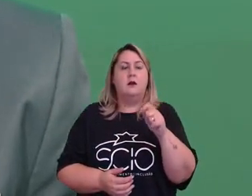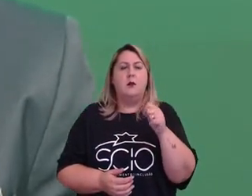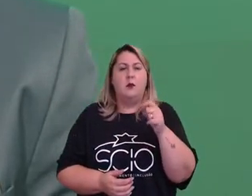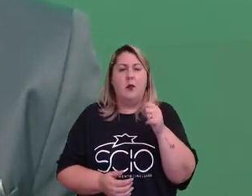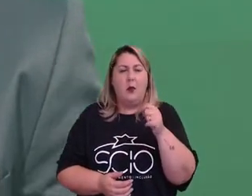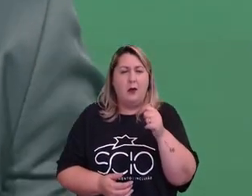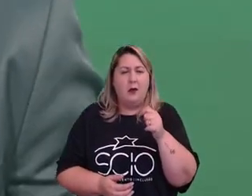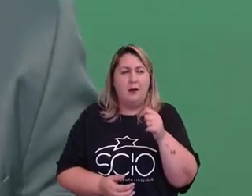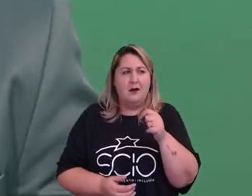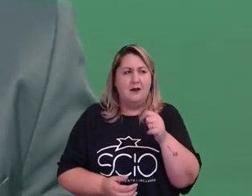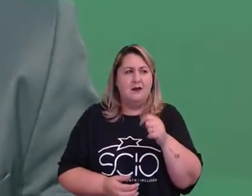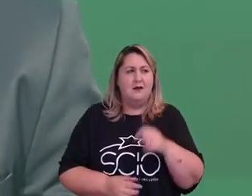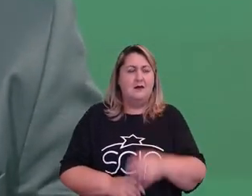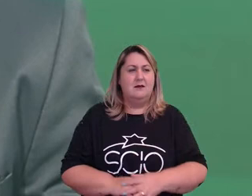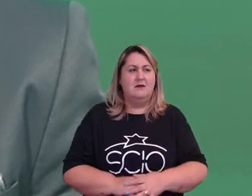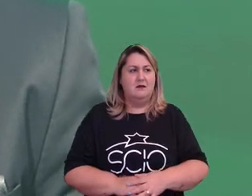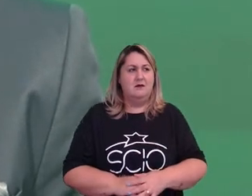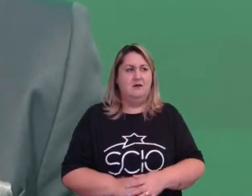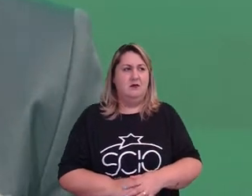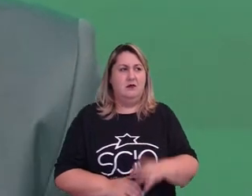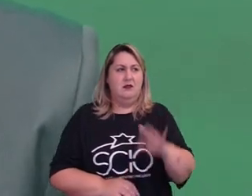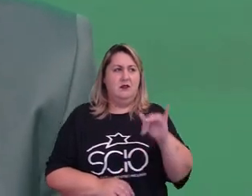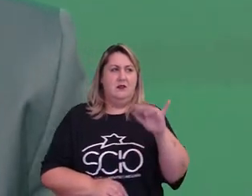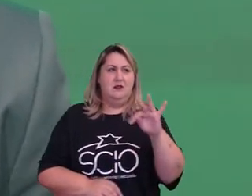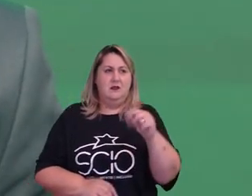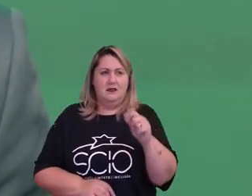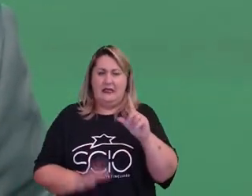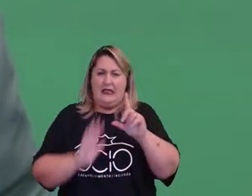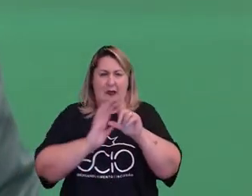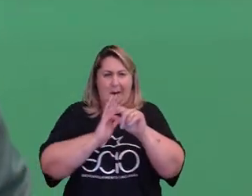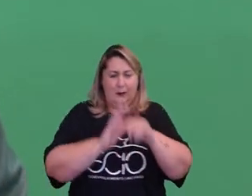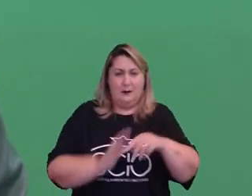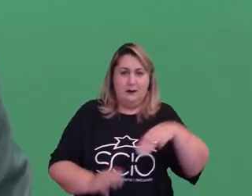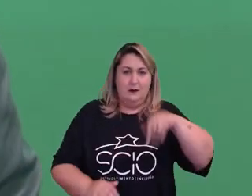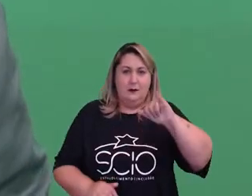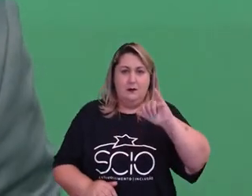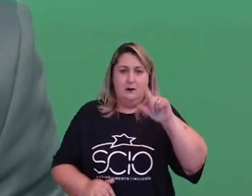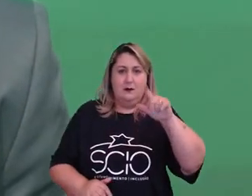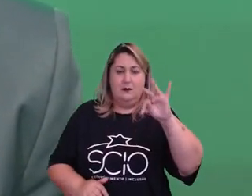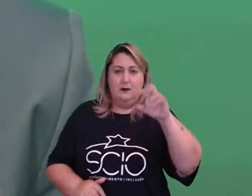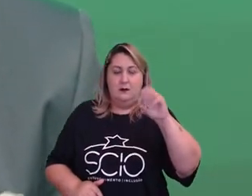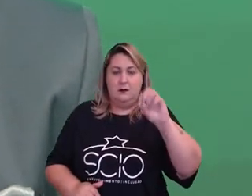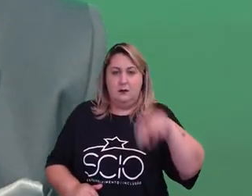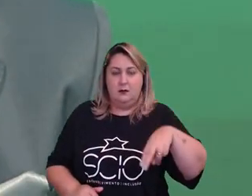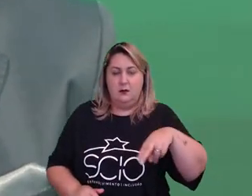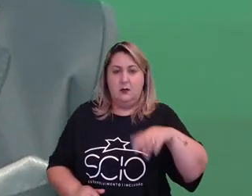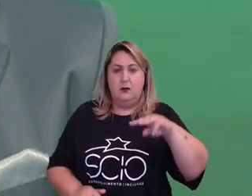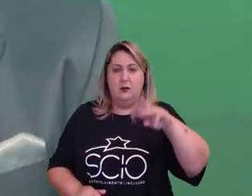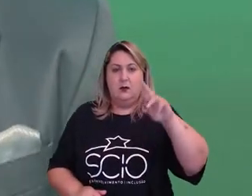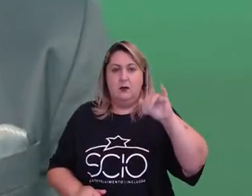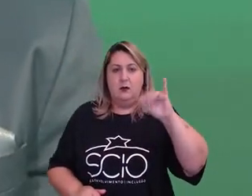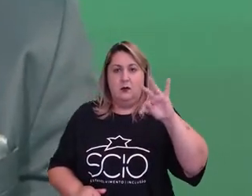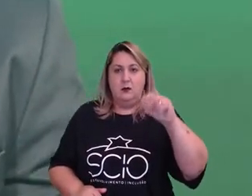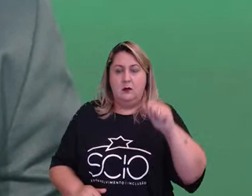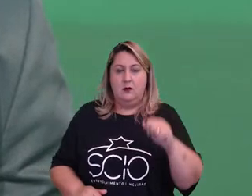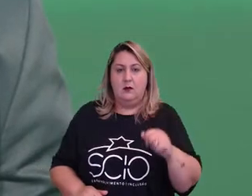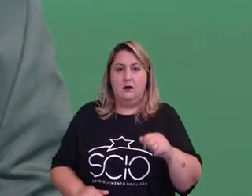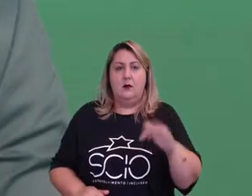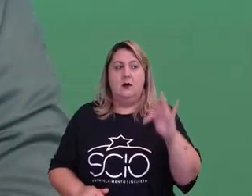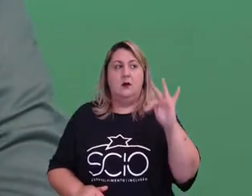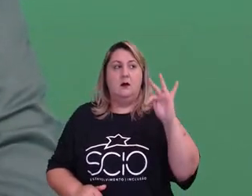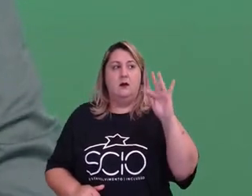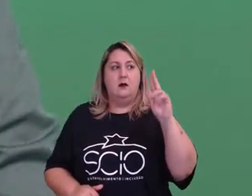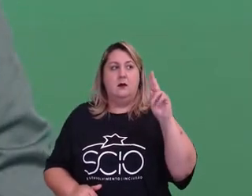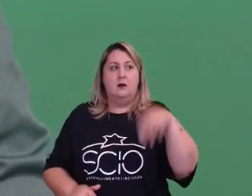no trechinho, porque sei lá, né, deixa a Rita para depois. O Milton, ele está pedindo Rita também, o Luiz Almeida, Fundo da